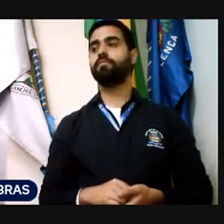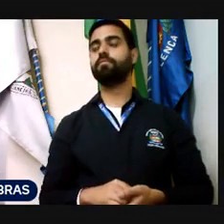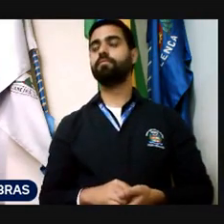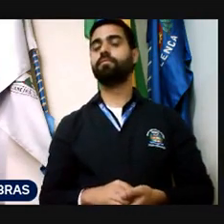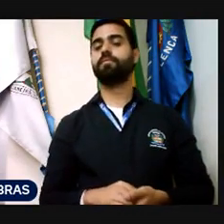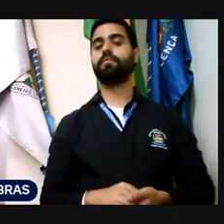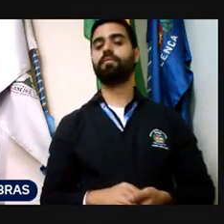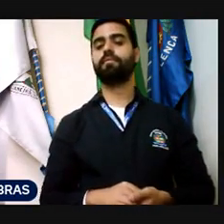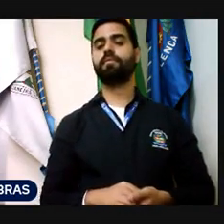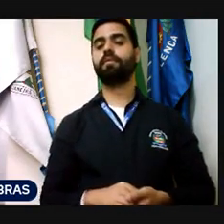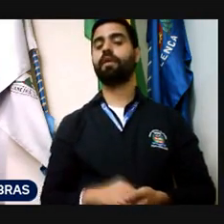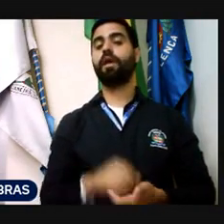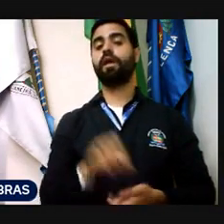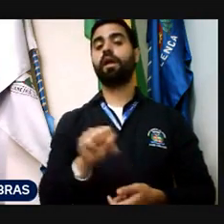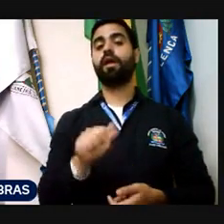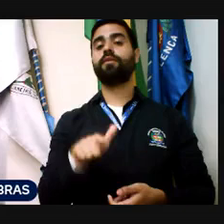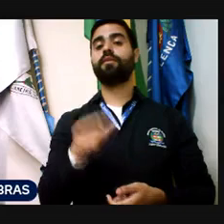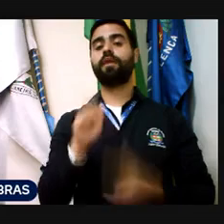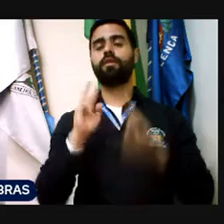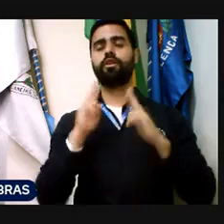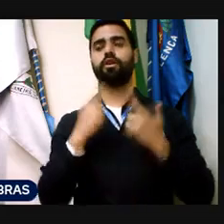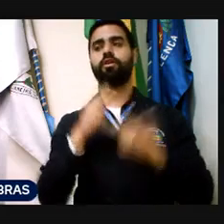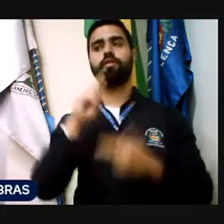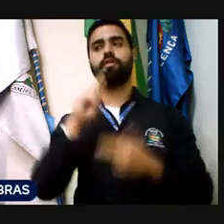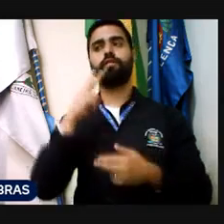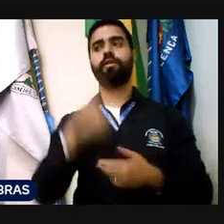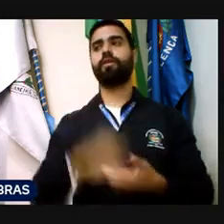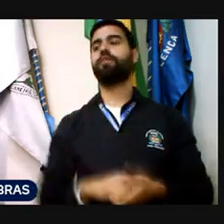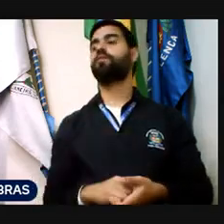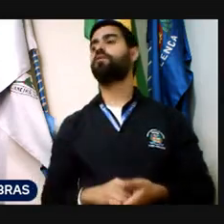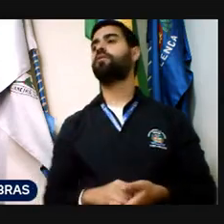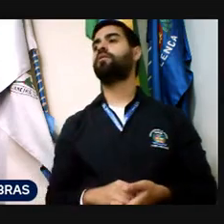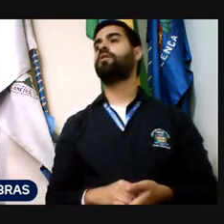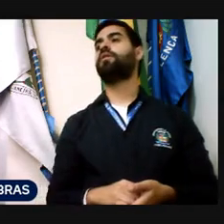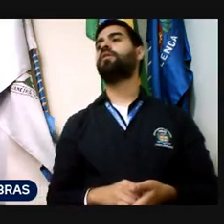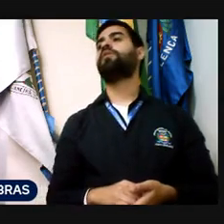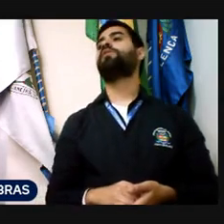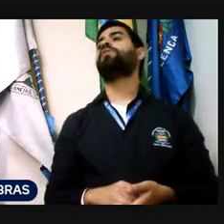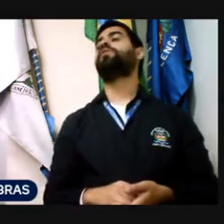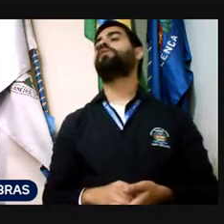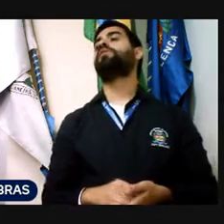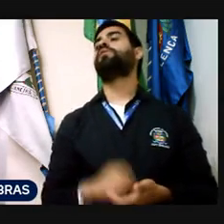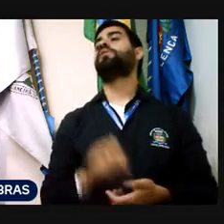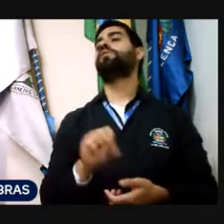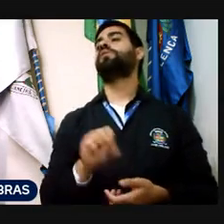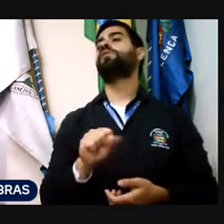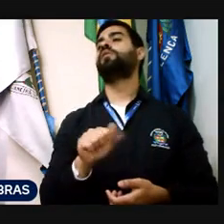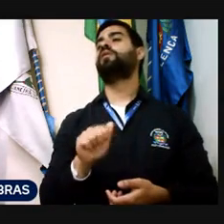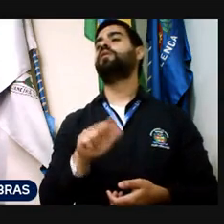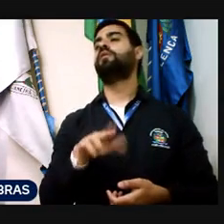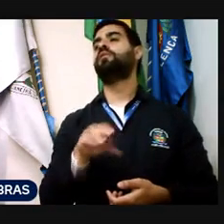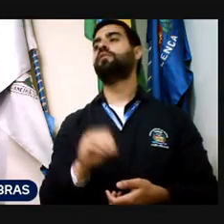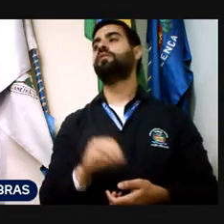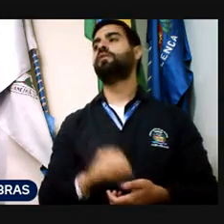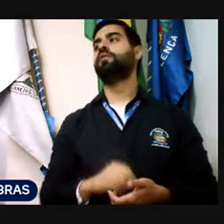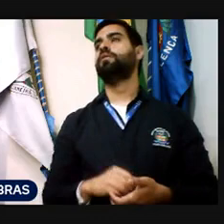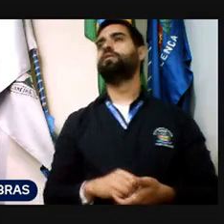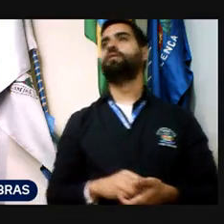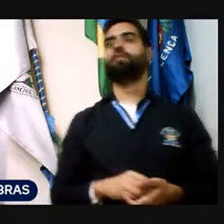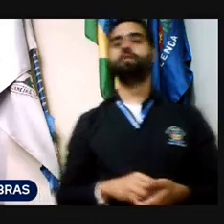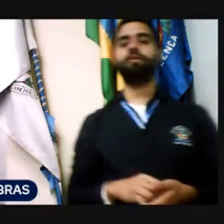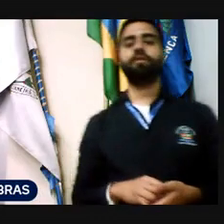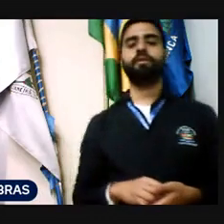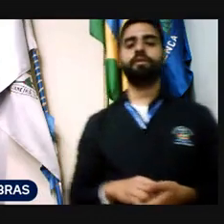votos de estima e distinta consideração. Sala das sessões, 3 de agosto de 2021, vereador Saulo Correia.